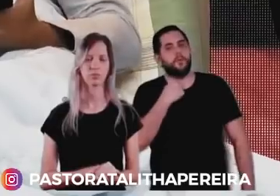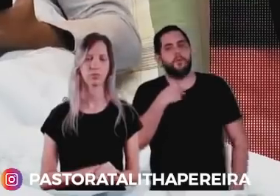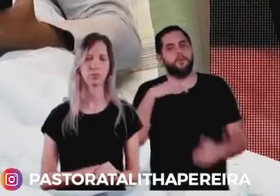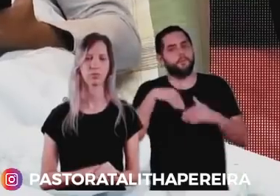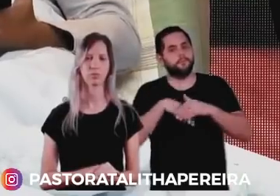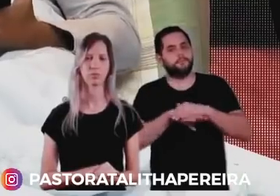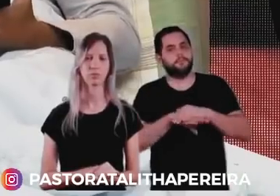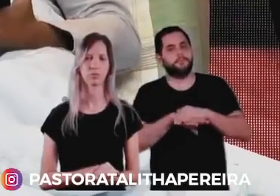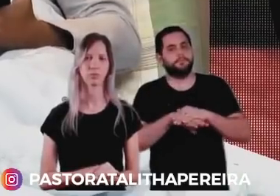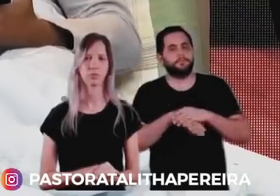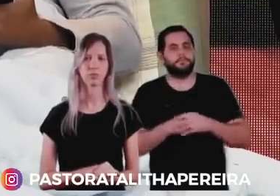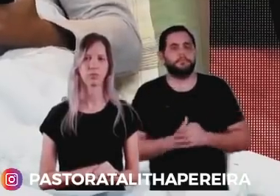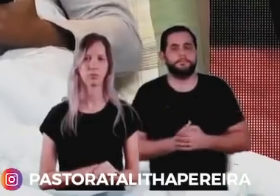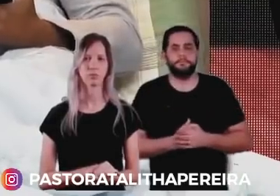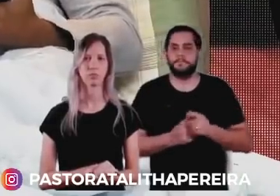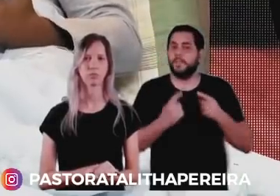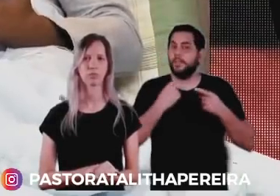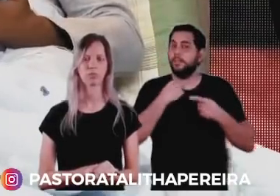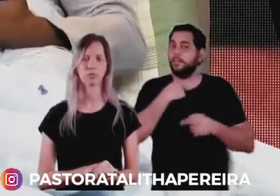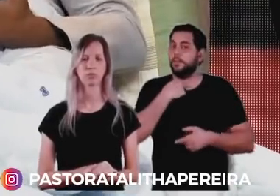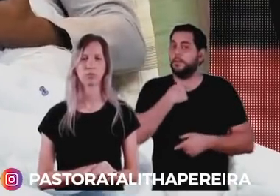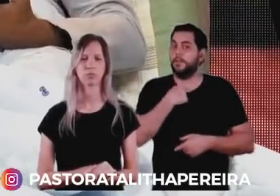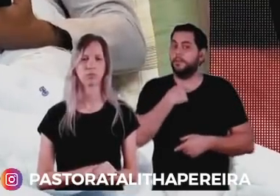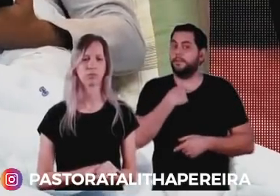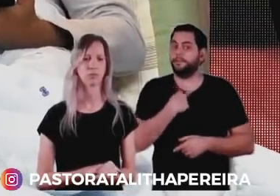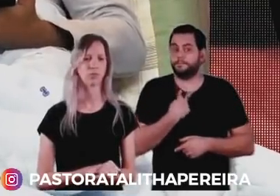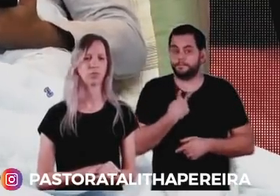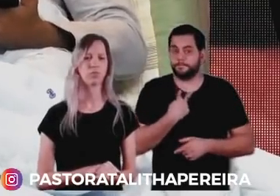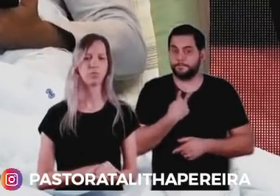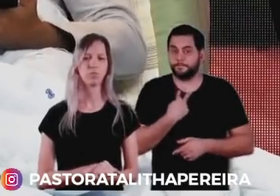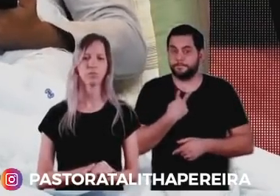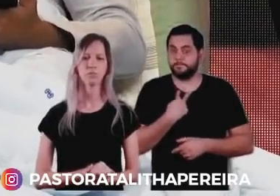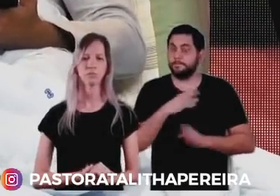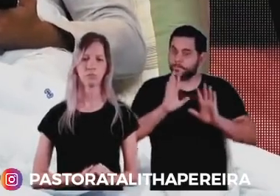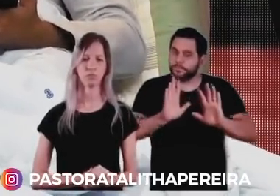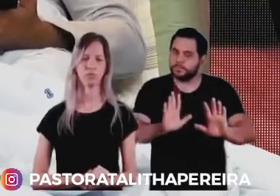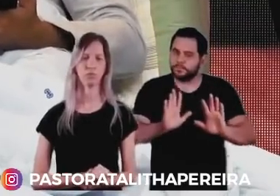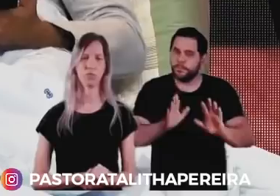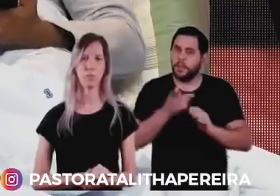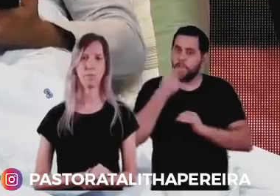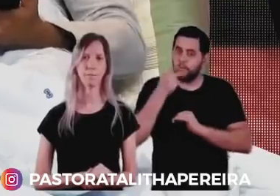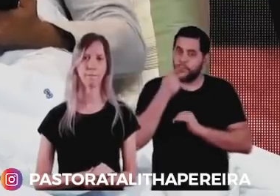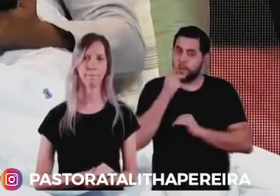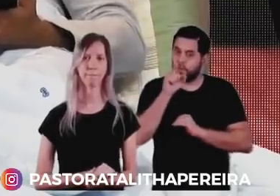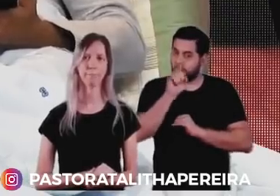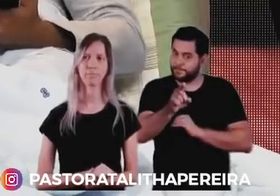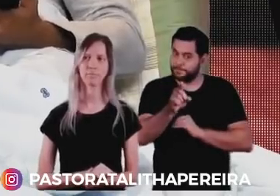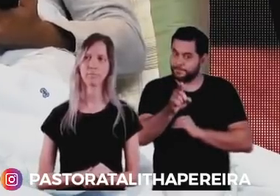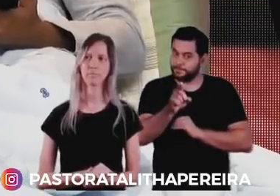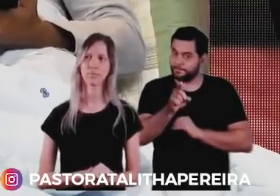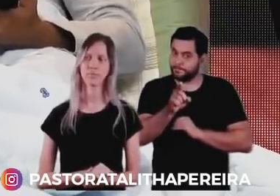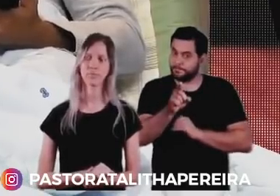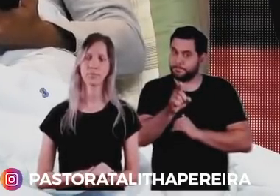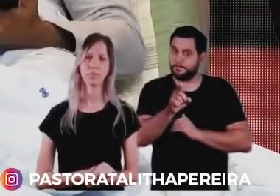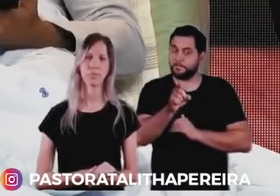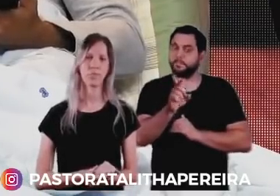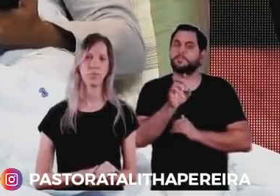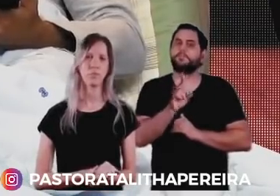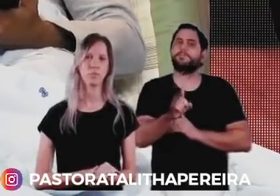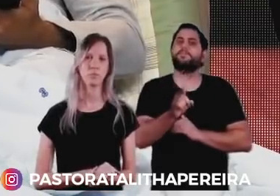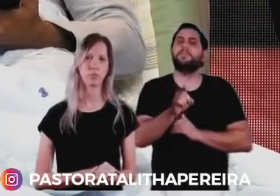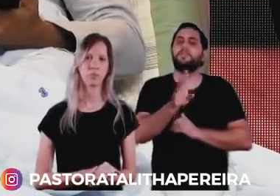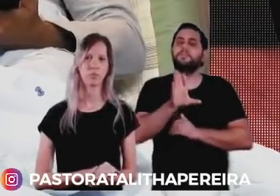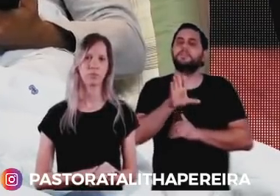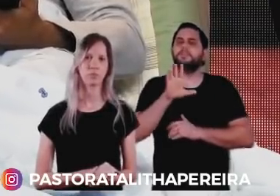para baixo. Não devemos levar. Isso, gente, eu vou falar, mas se alguma coisa